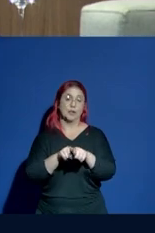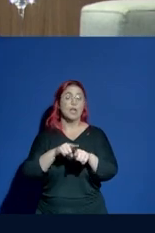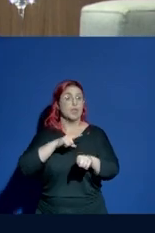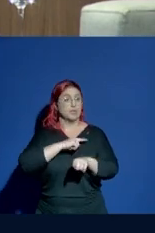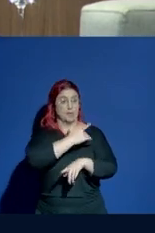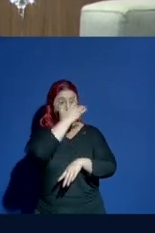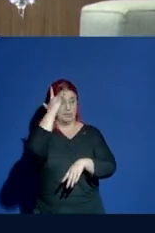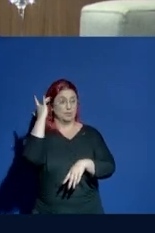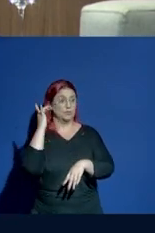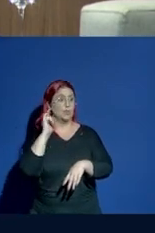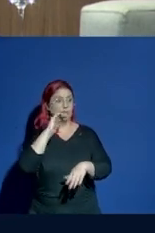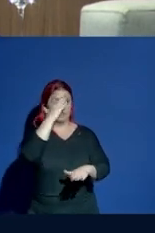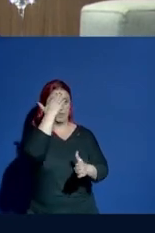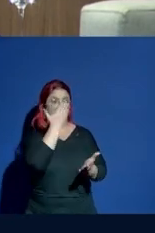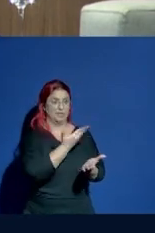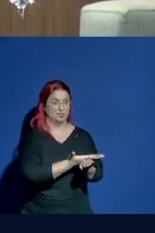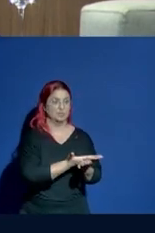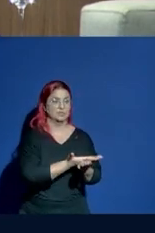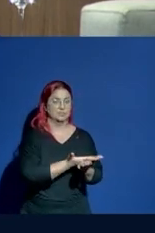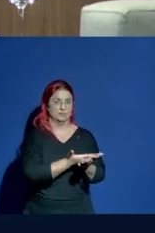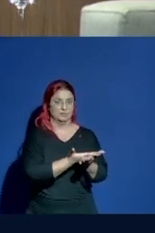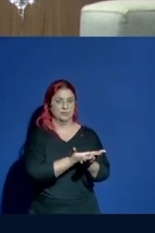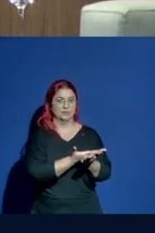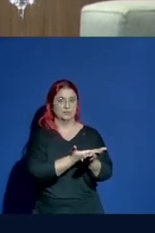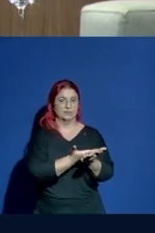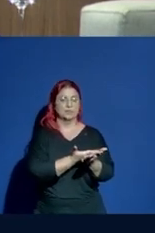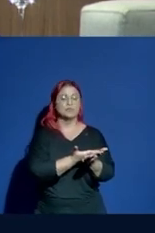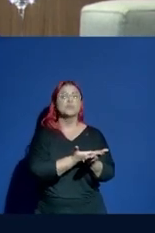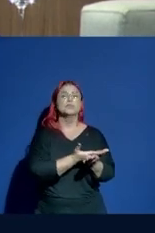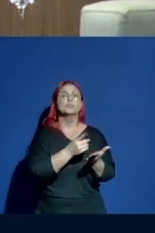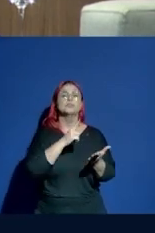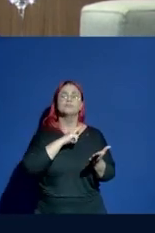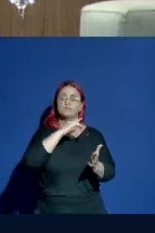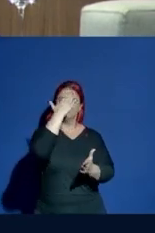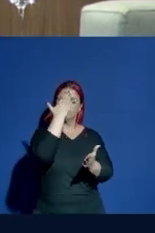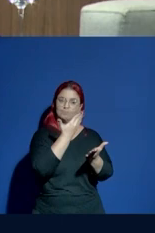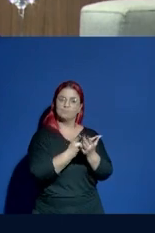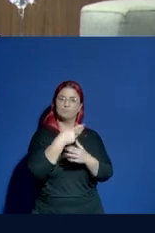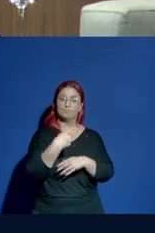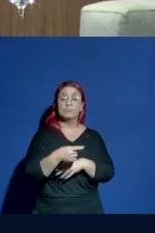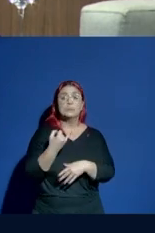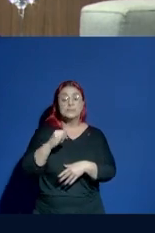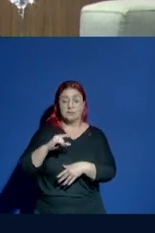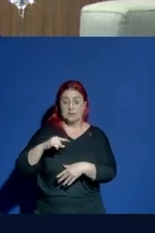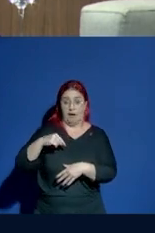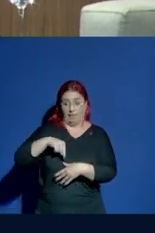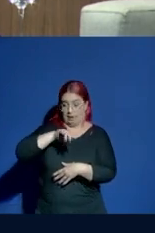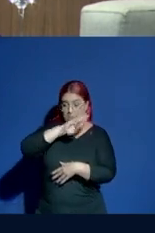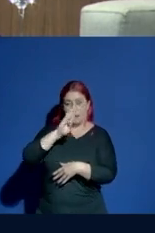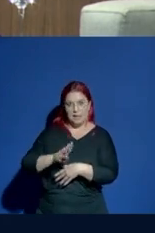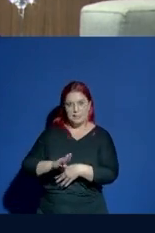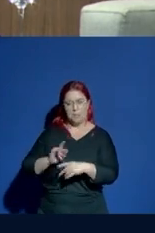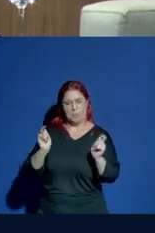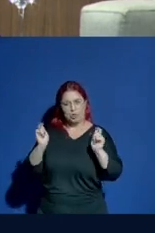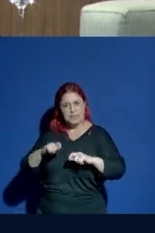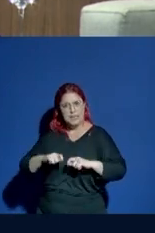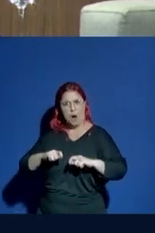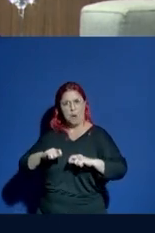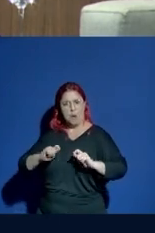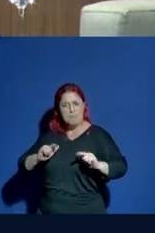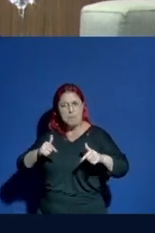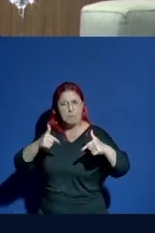acreditam ou não ela vai ser uma política monetizada e se nós não saímos na frente com as nossas potencialidades